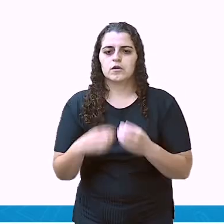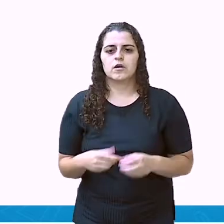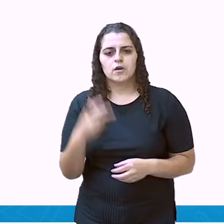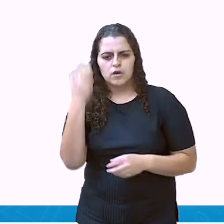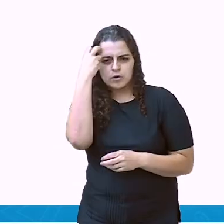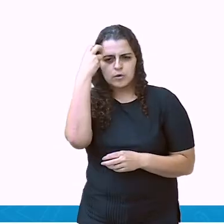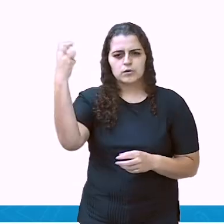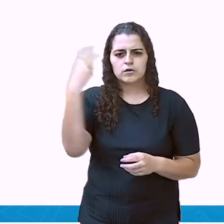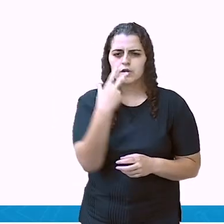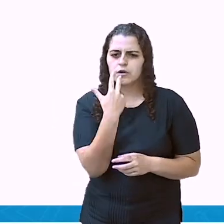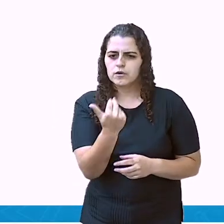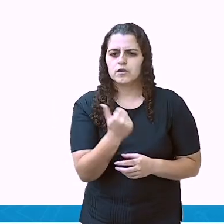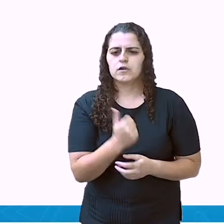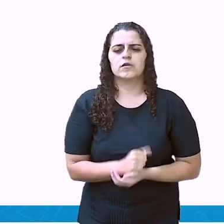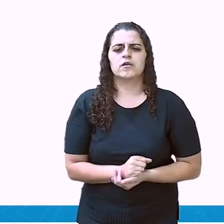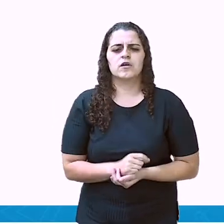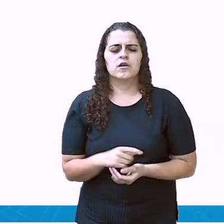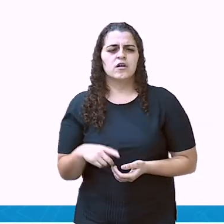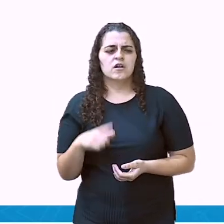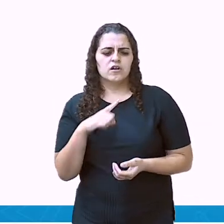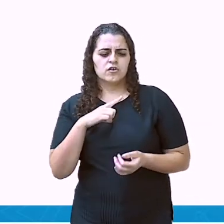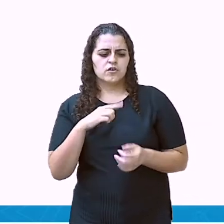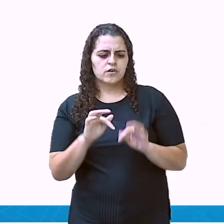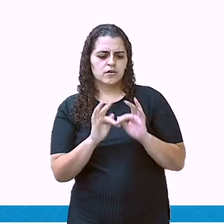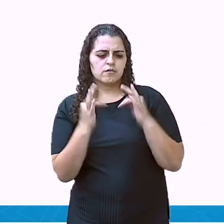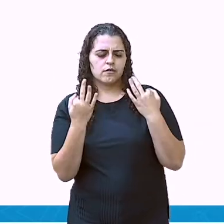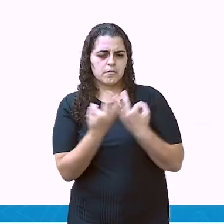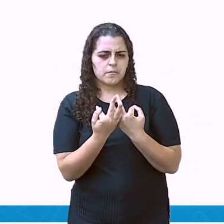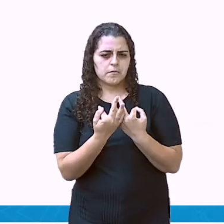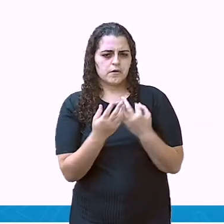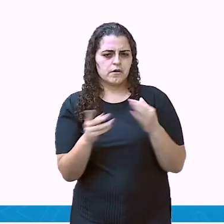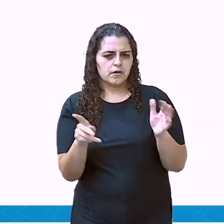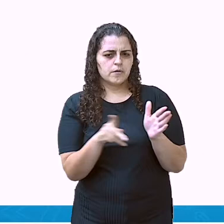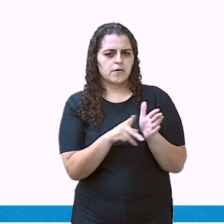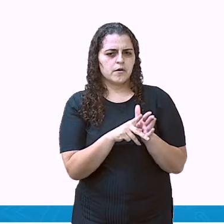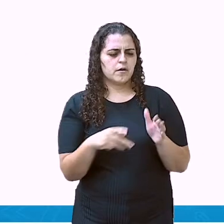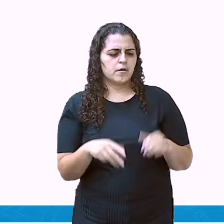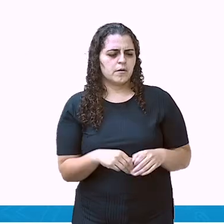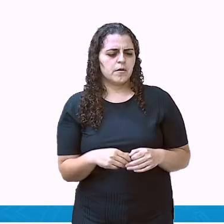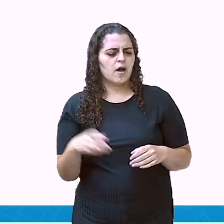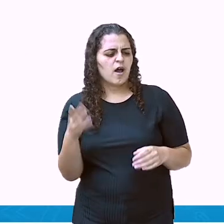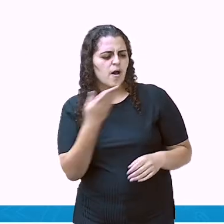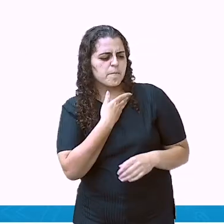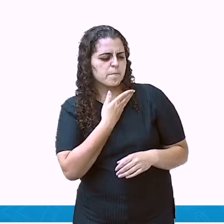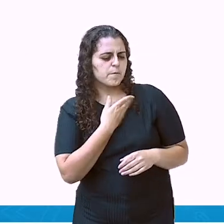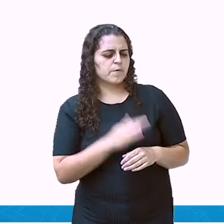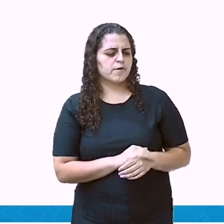O que é isso, gente? Eles tinham a família deles, os parentes, todo mundo falava a mesma